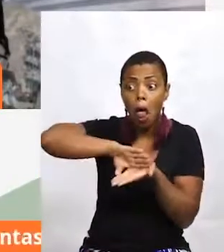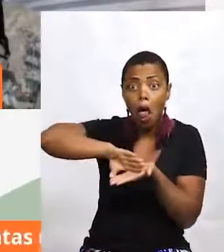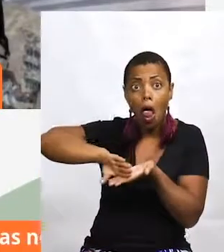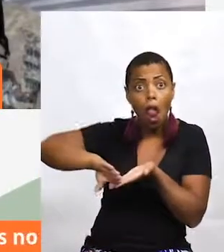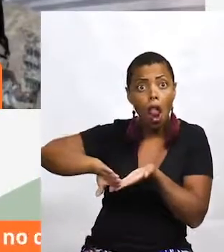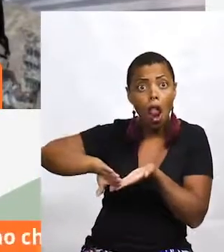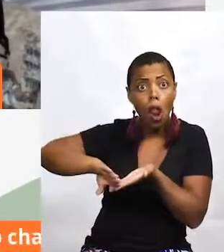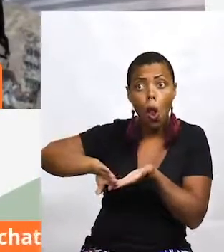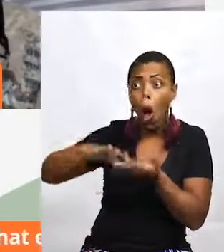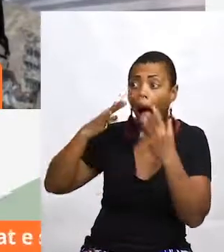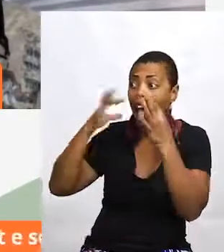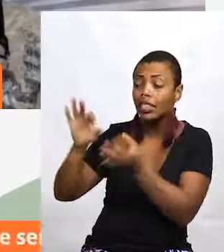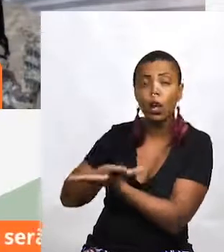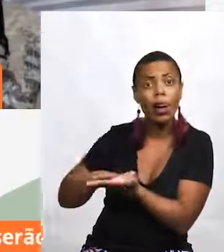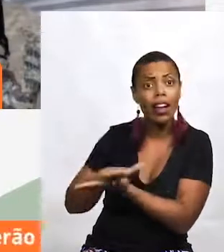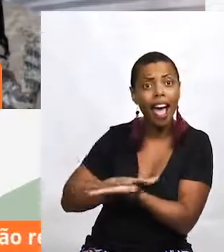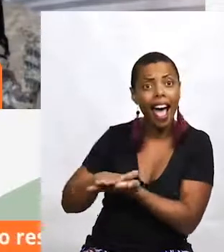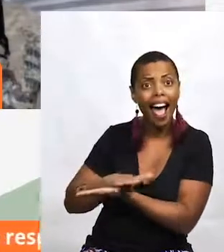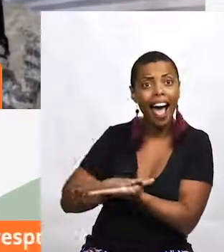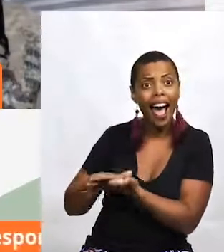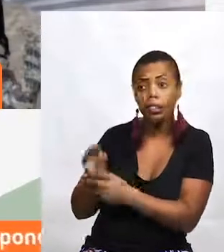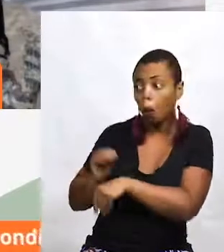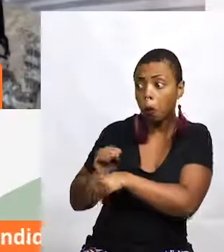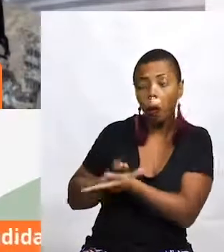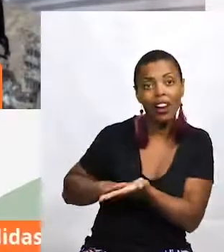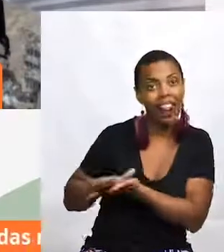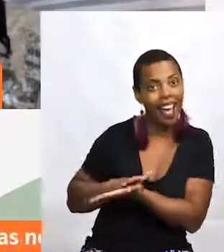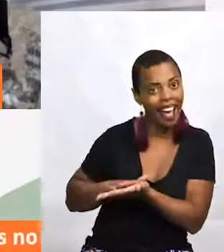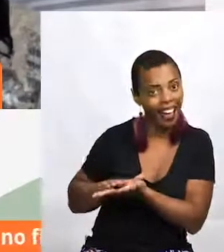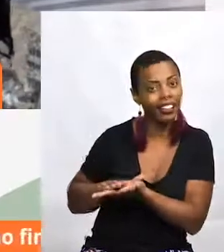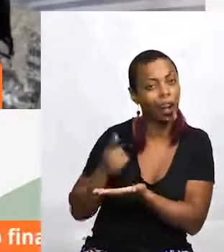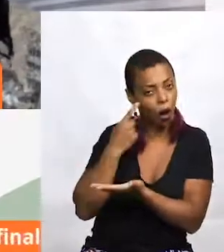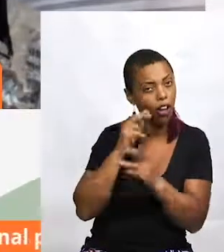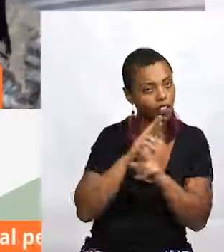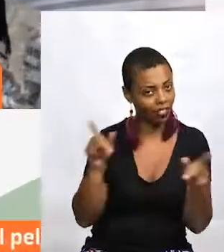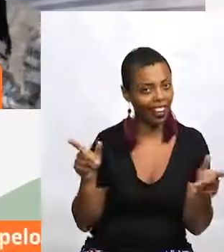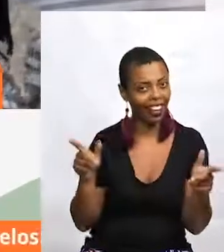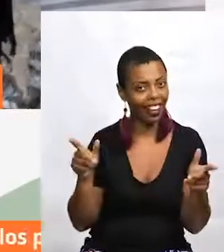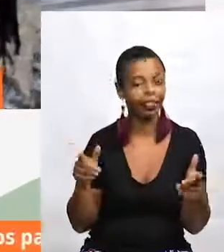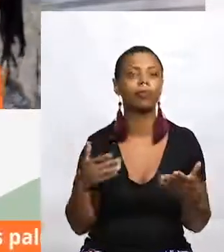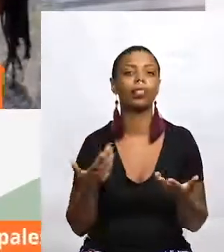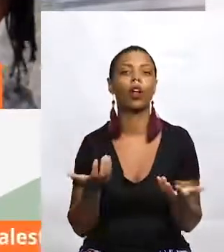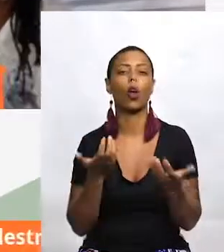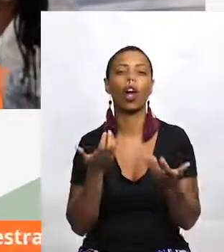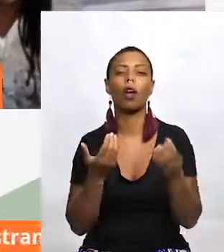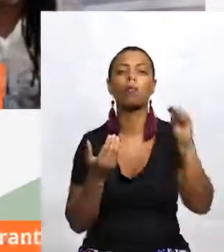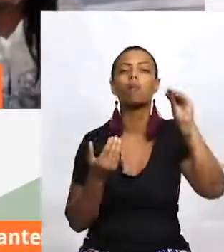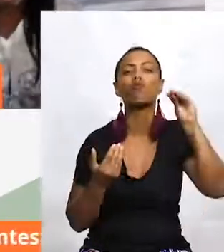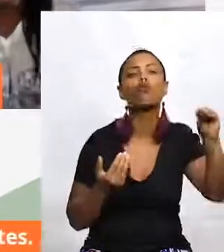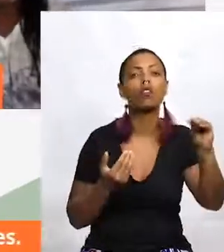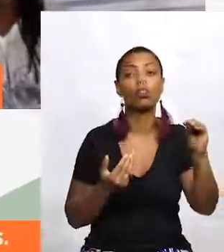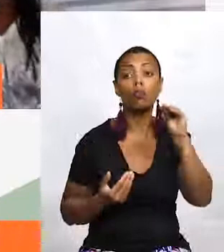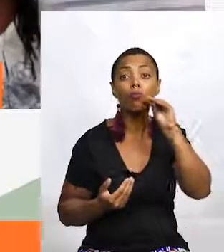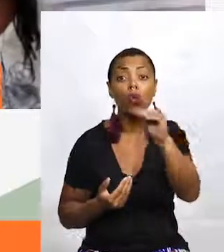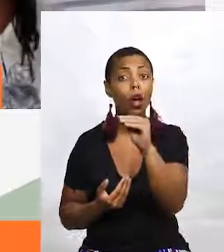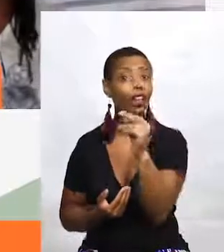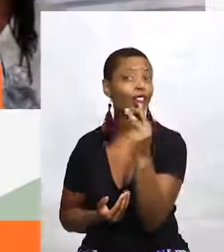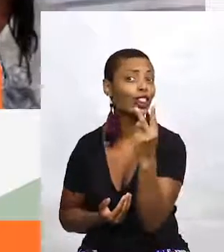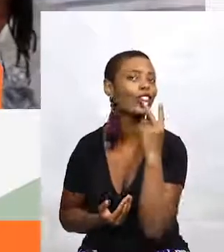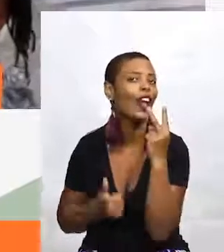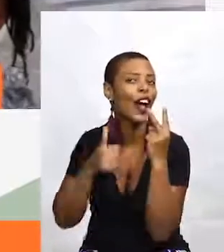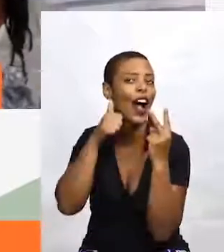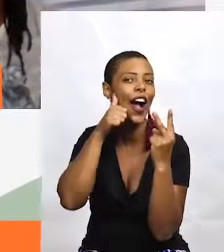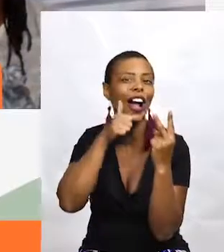como é diferente, né? E eu quero deixar aqui dois beijos para as tuas meninas, para as